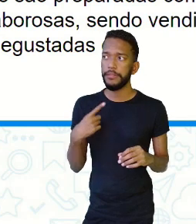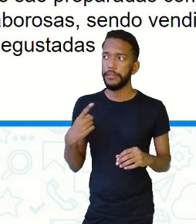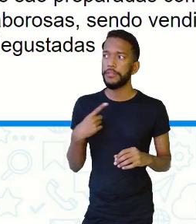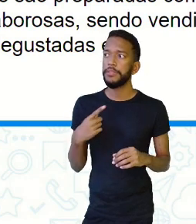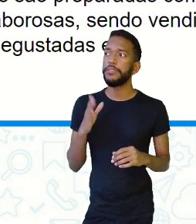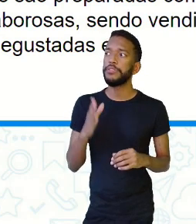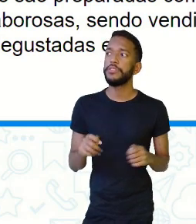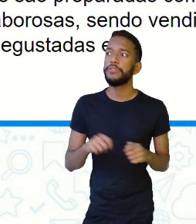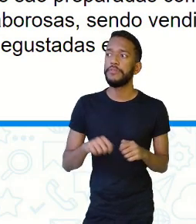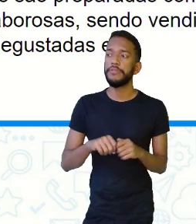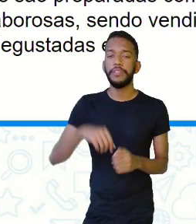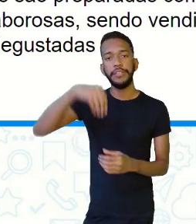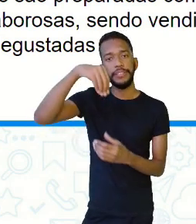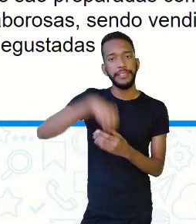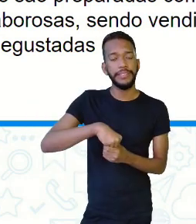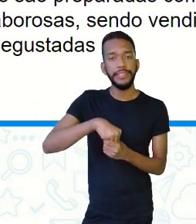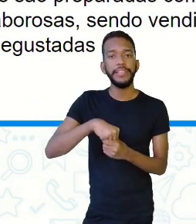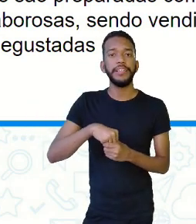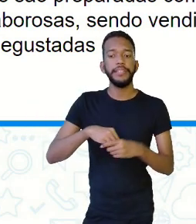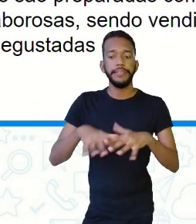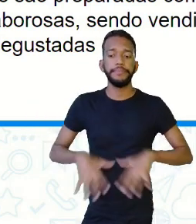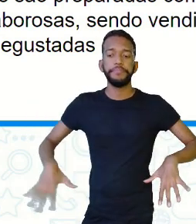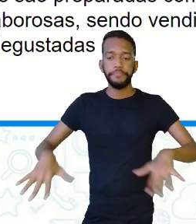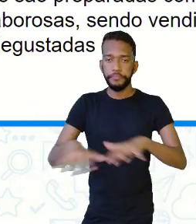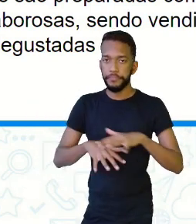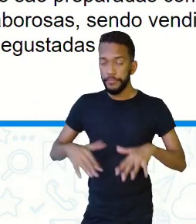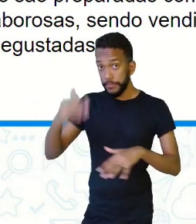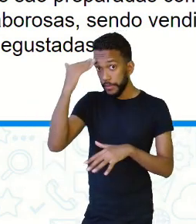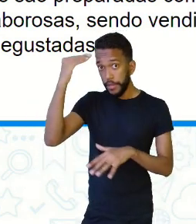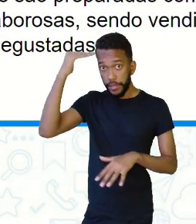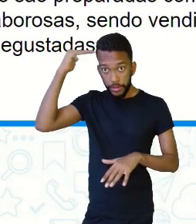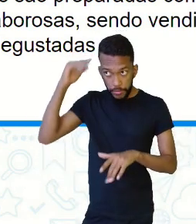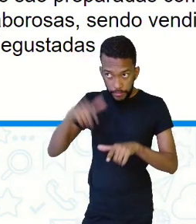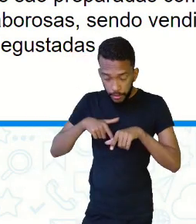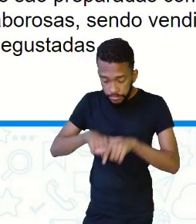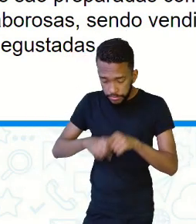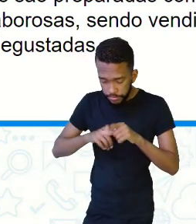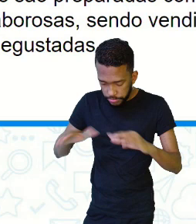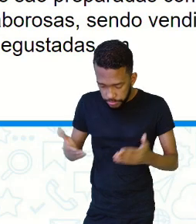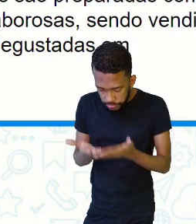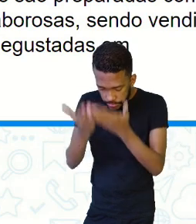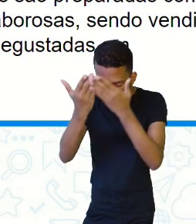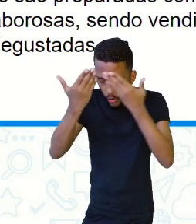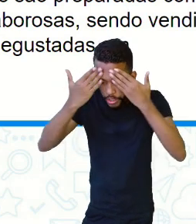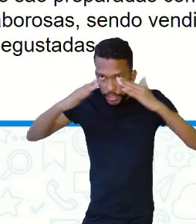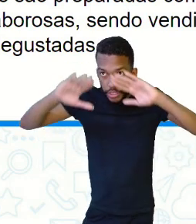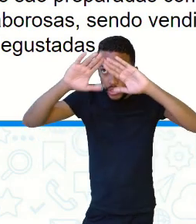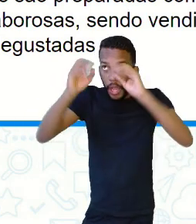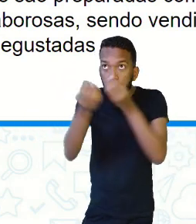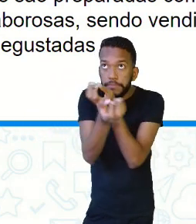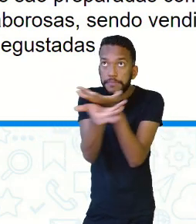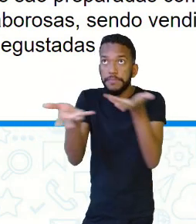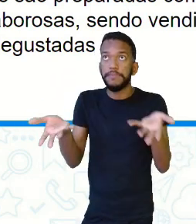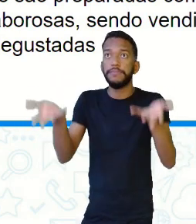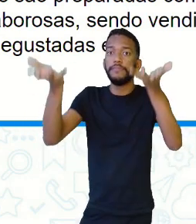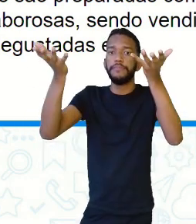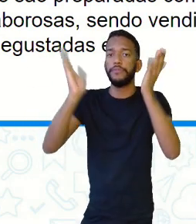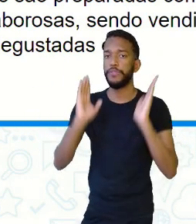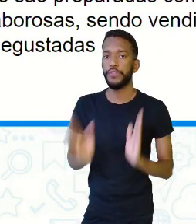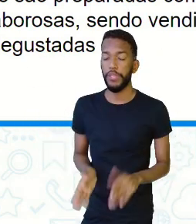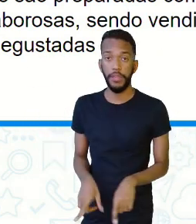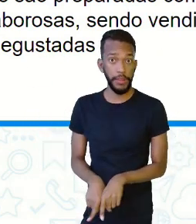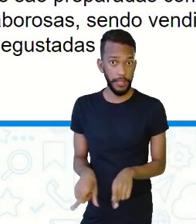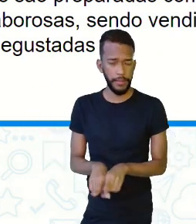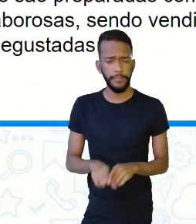S aí, nos terreiros de candomblé para serem oferecidas aos orixás. Na outra maneira, empregada fora dos terreiros,